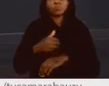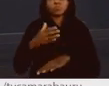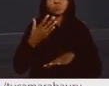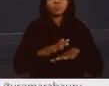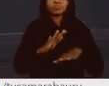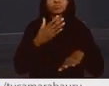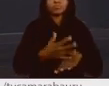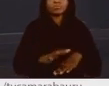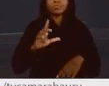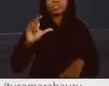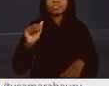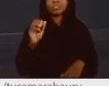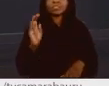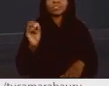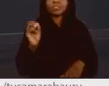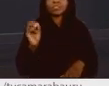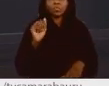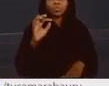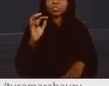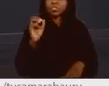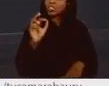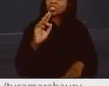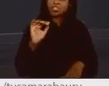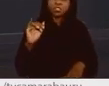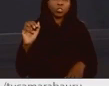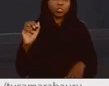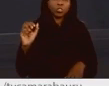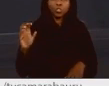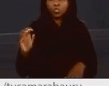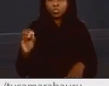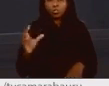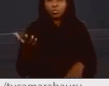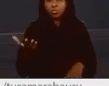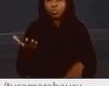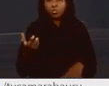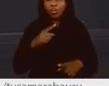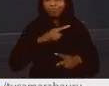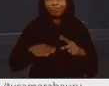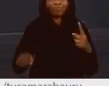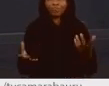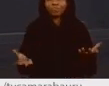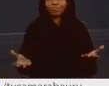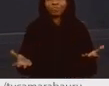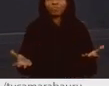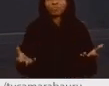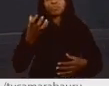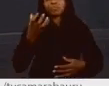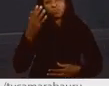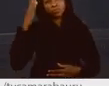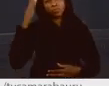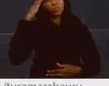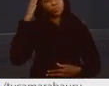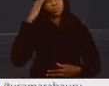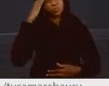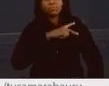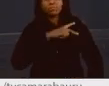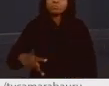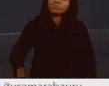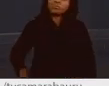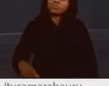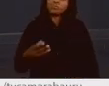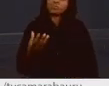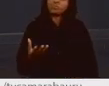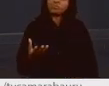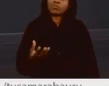vedada prática profissional de estágio e de laboratório. Eu gostaria de saber, presidente, como é que se encerra um